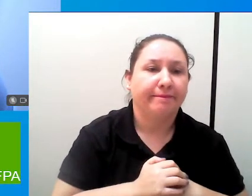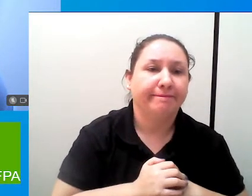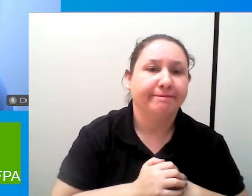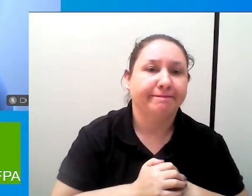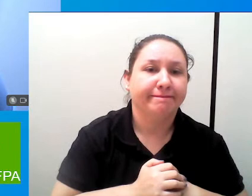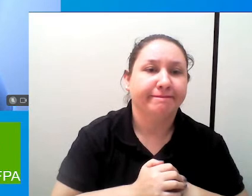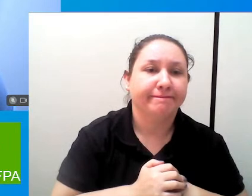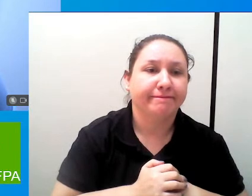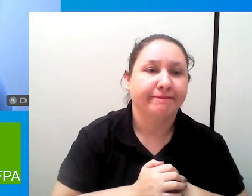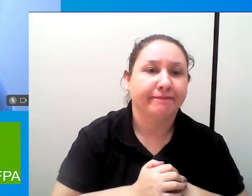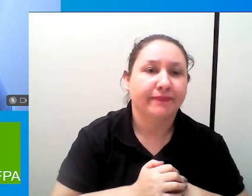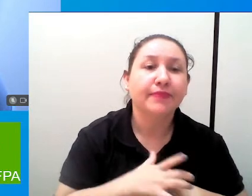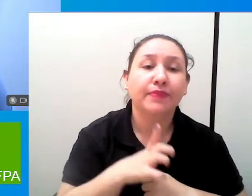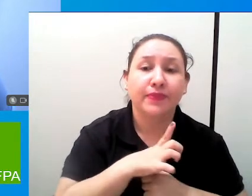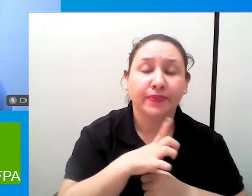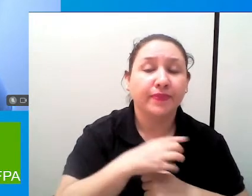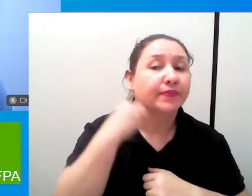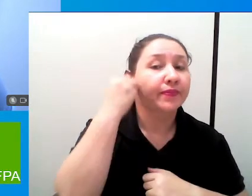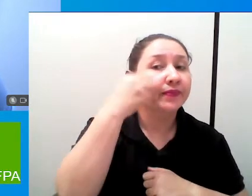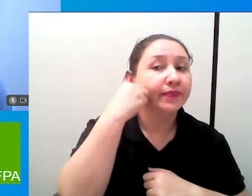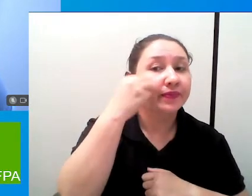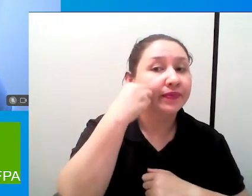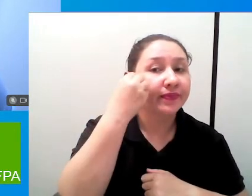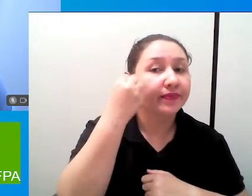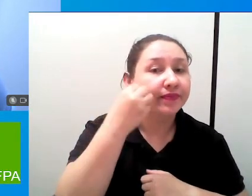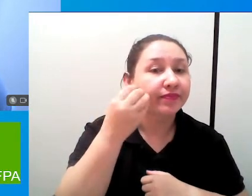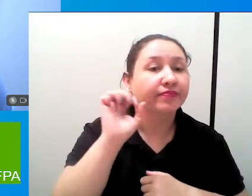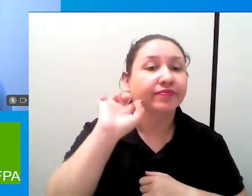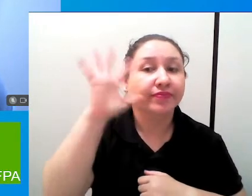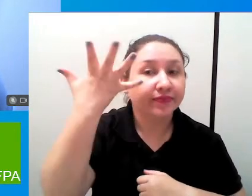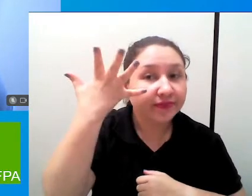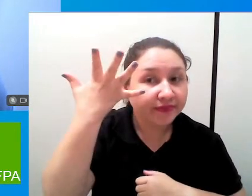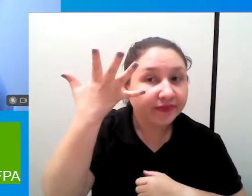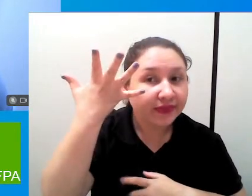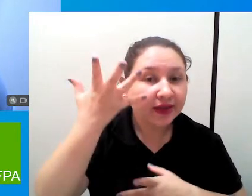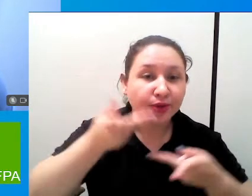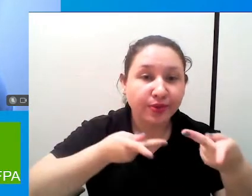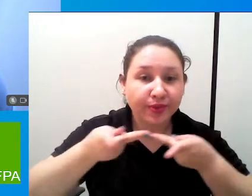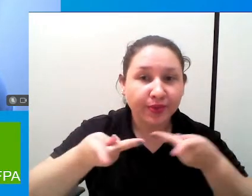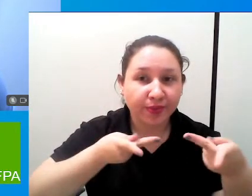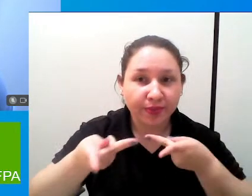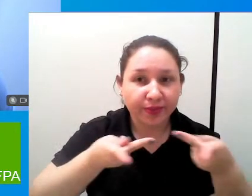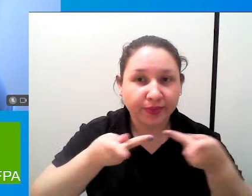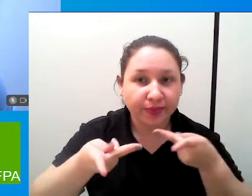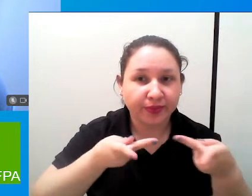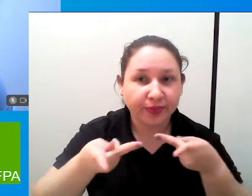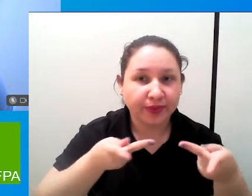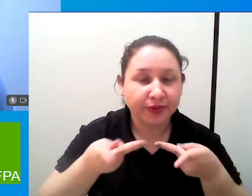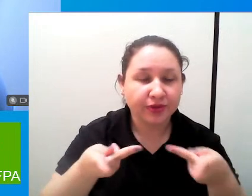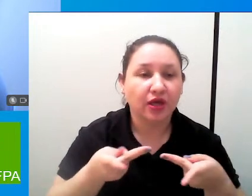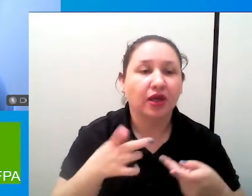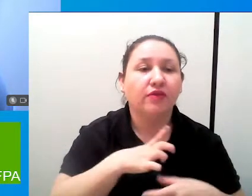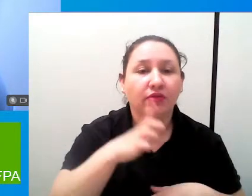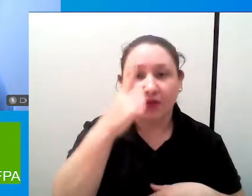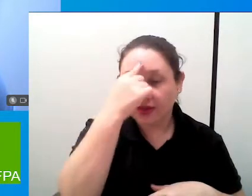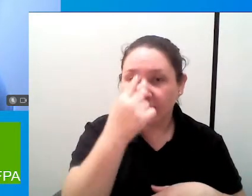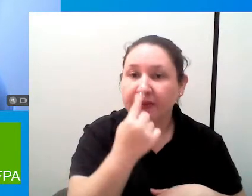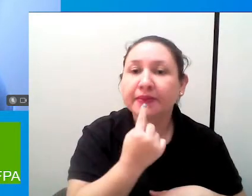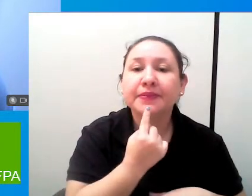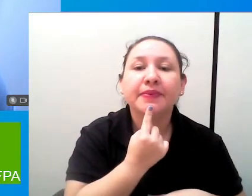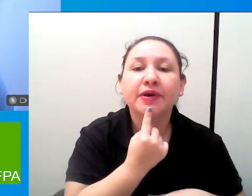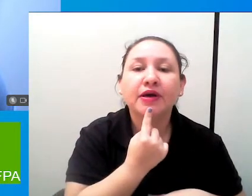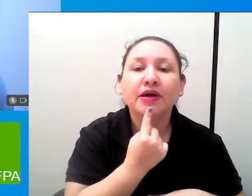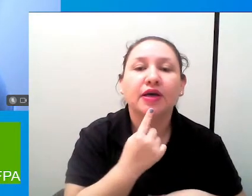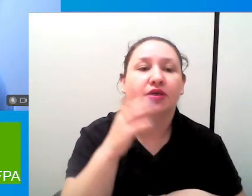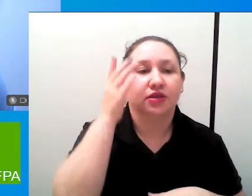São quatro experiências que envolvem tanto projetos integradores, aqui com algumas imagens, né, como